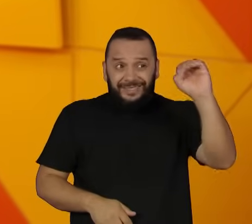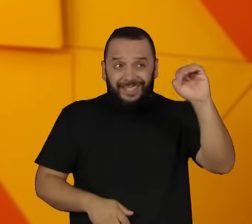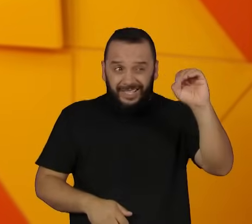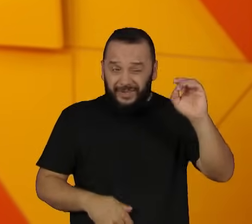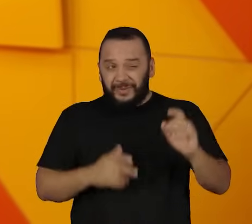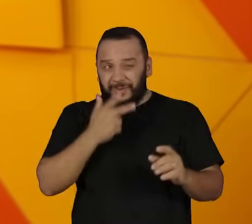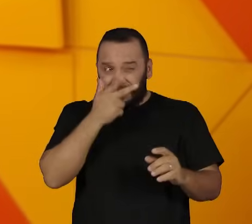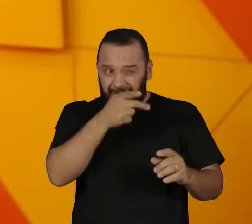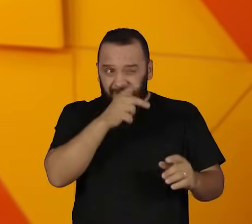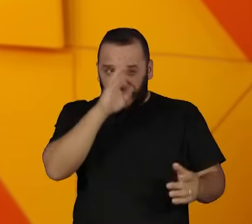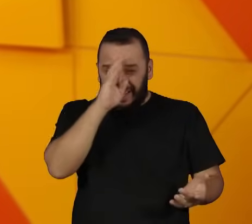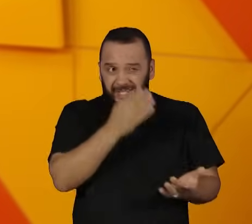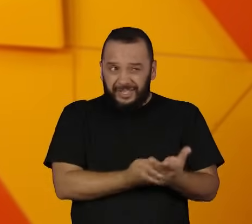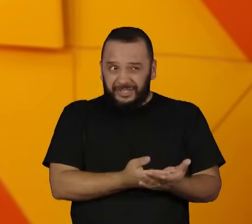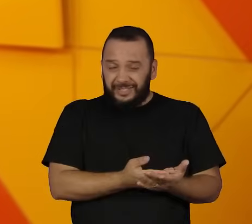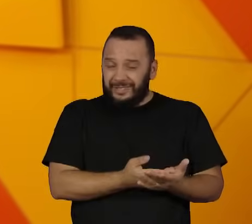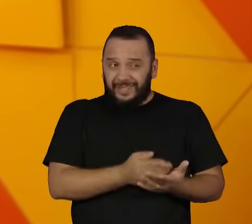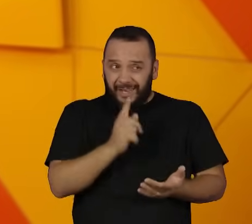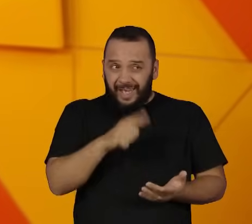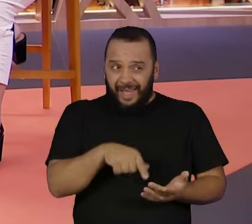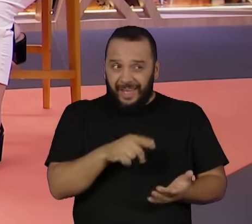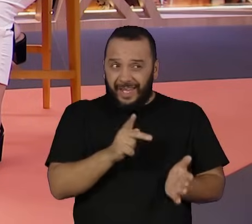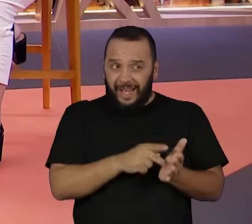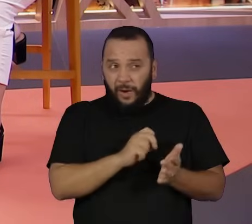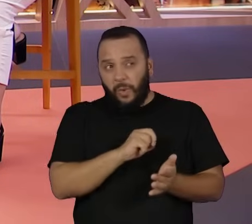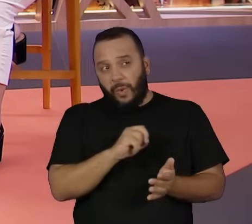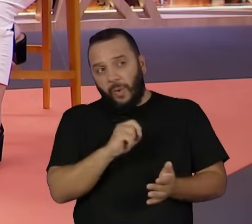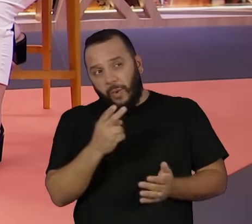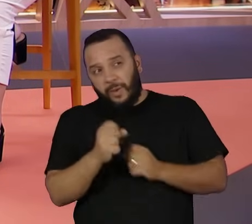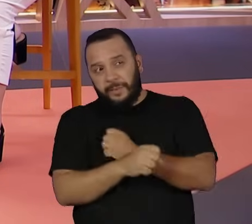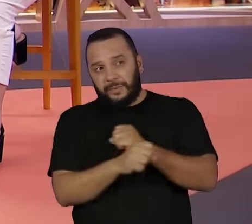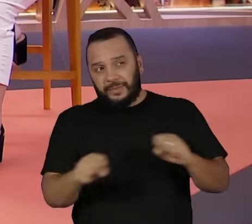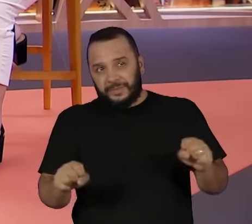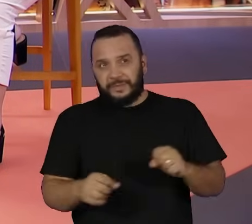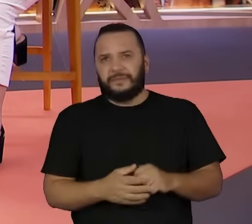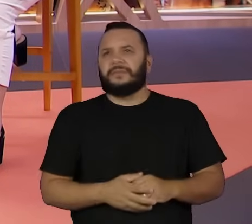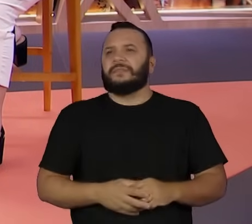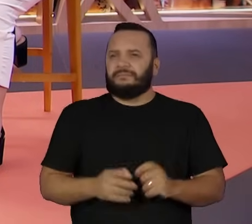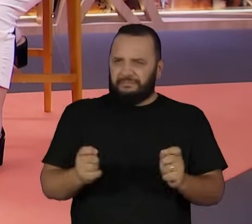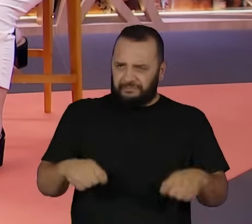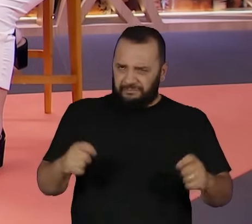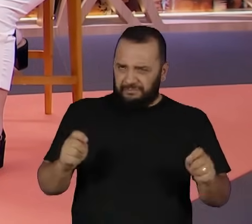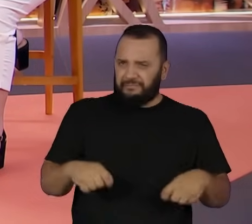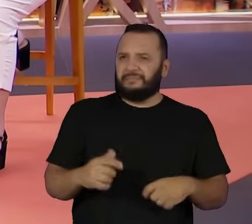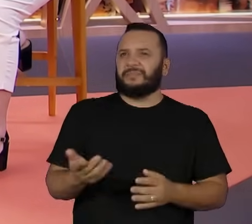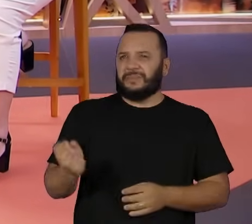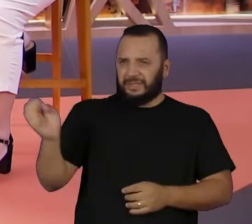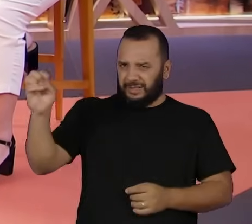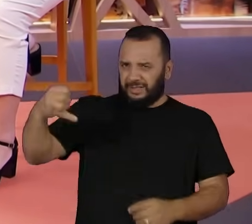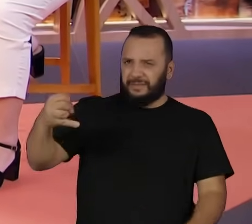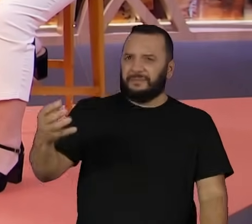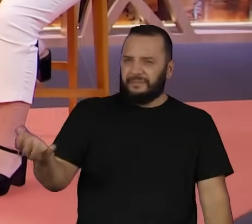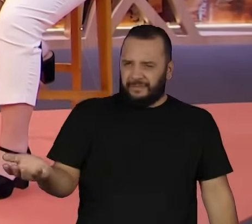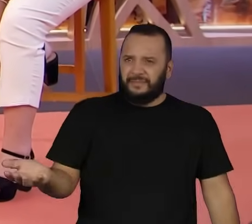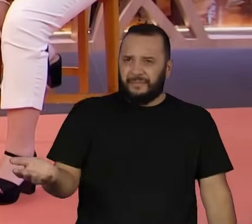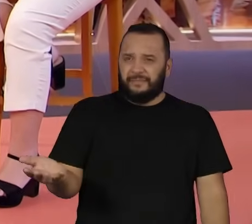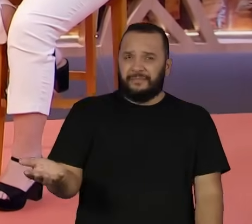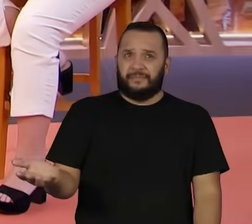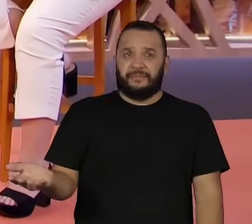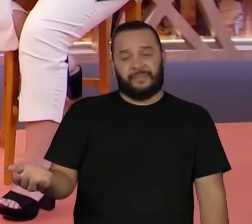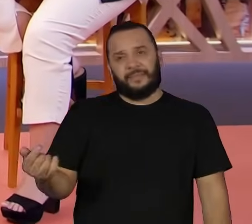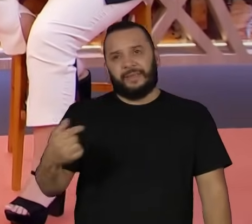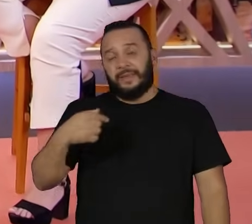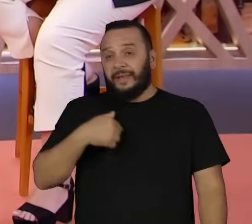ou na verdade, a gente está diante de uma utopia? Com certeza, sim. Eu acredito que é super possível e que, sendo, né, no cenário